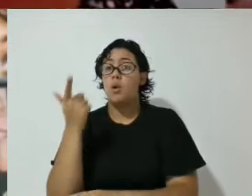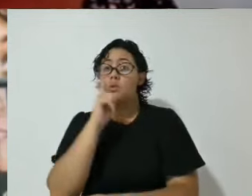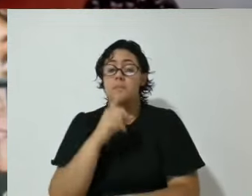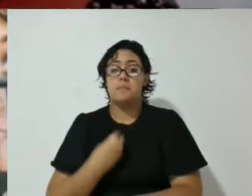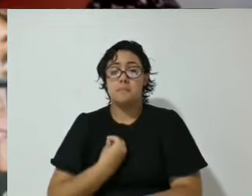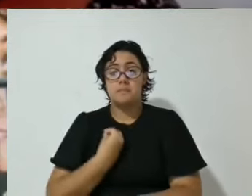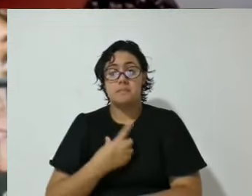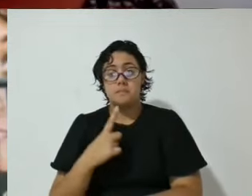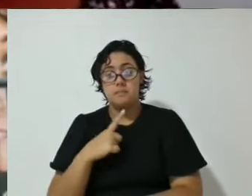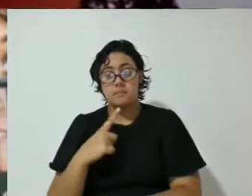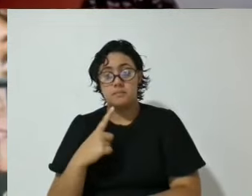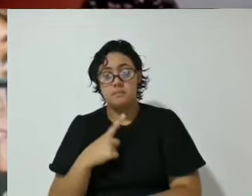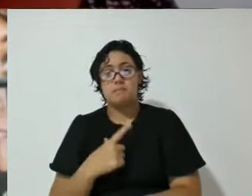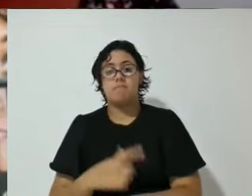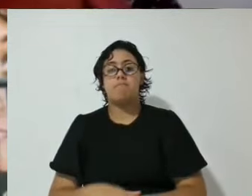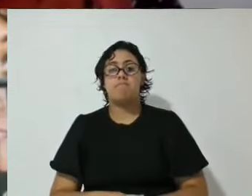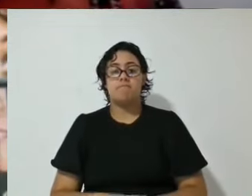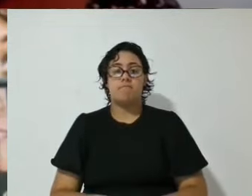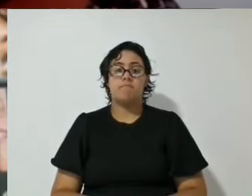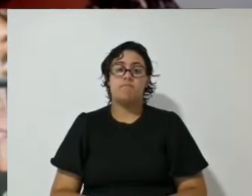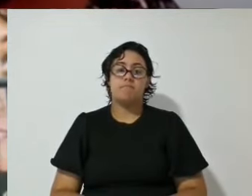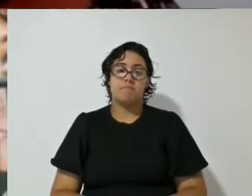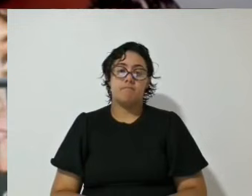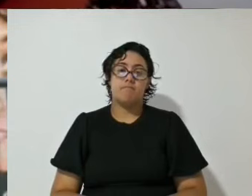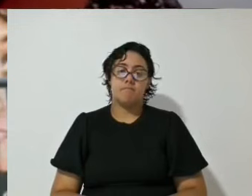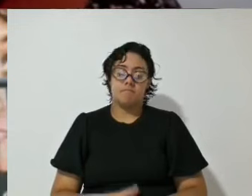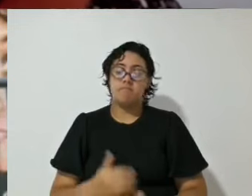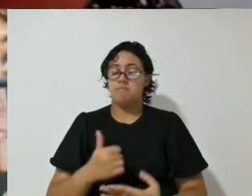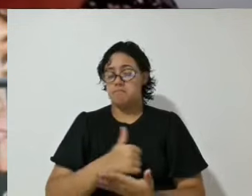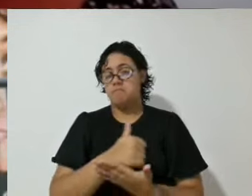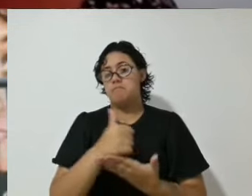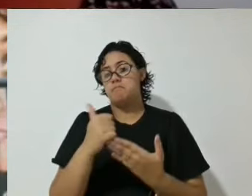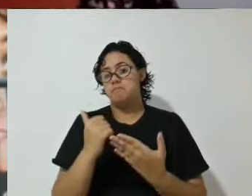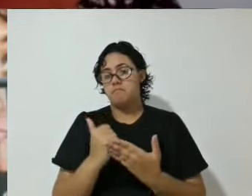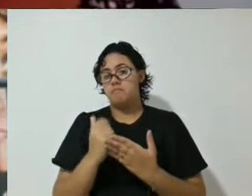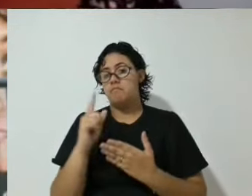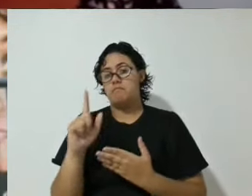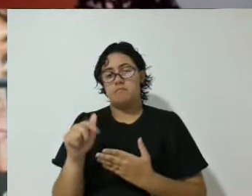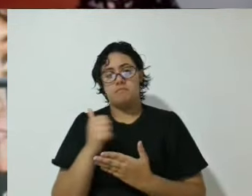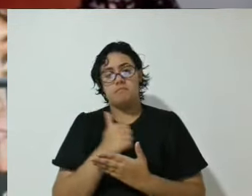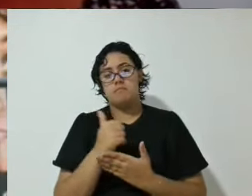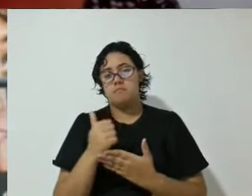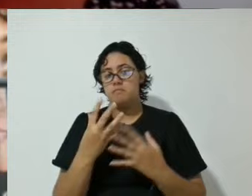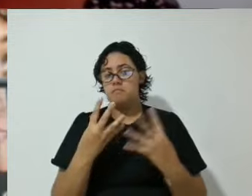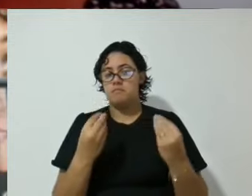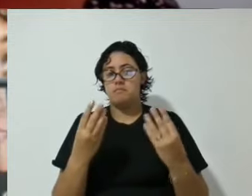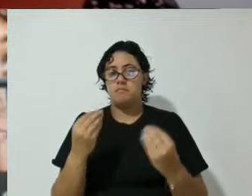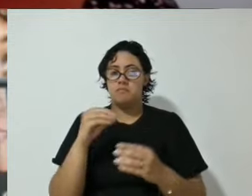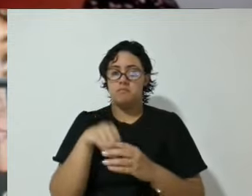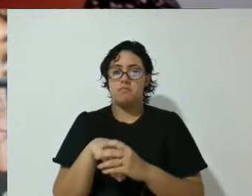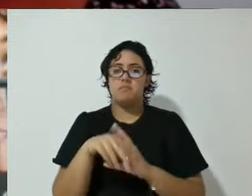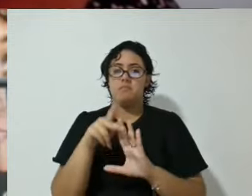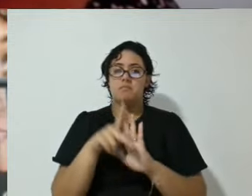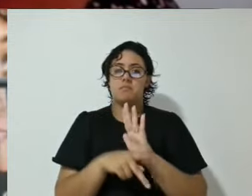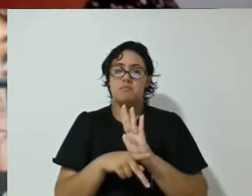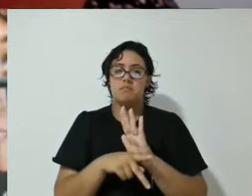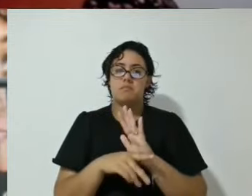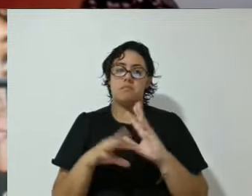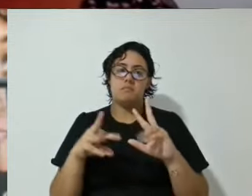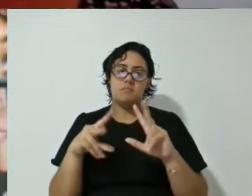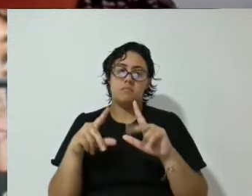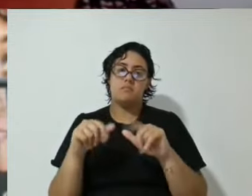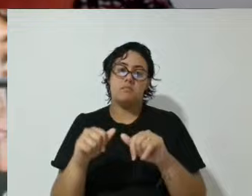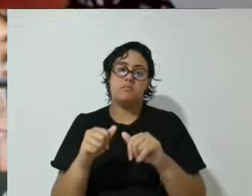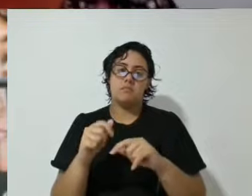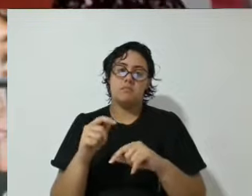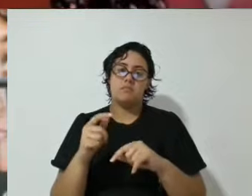uma programação diversificada, rica de qualidade, porque tem muita qualidade na programação desses todos os equipamentos hoje da Fundação Municipal